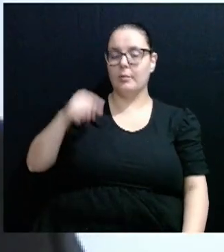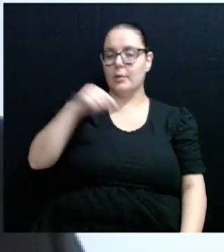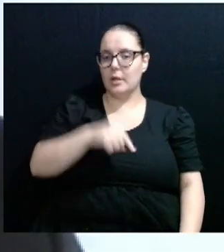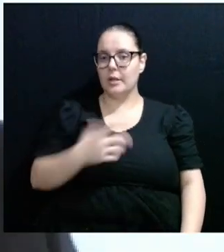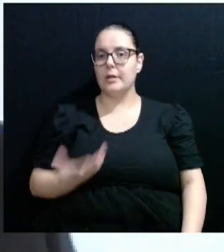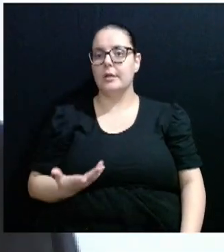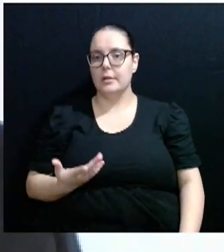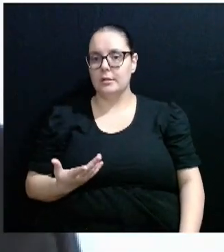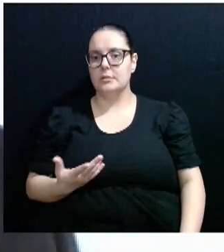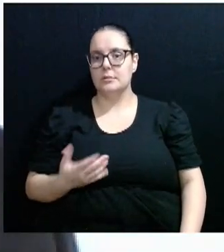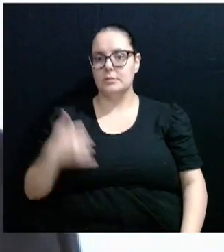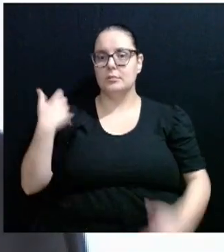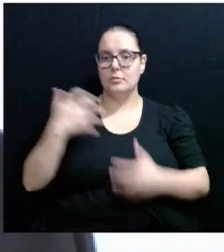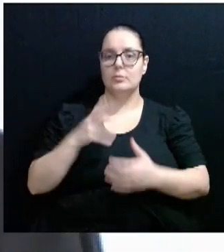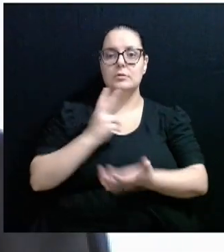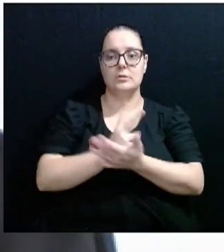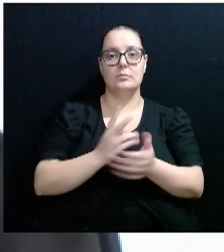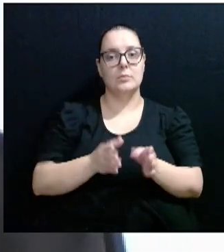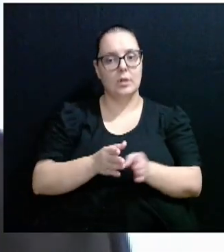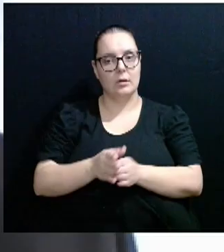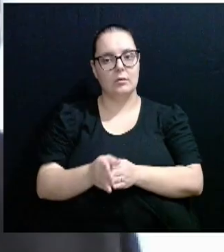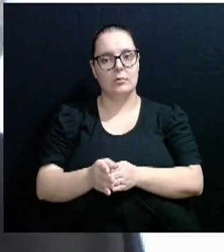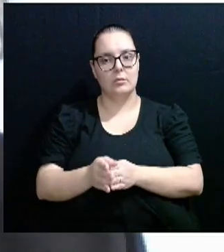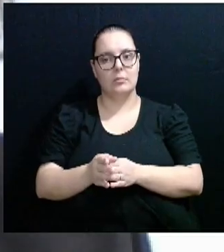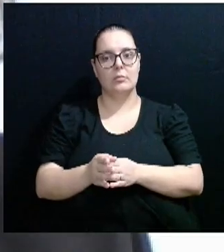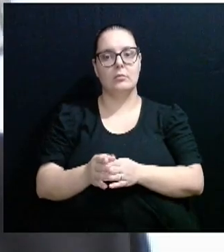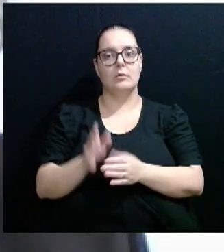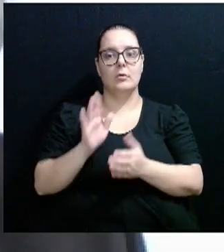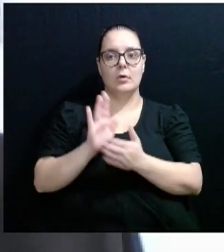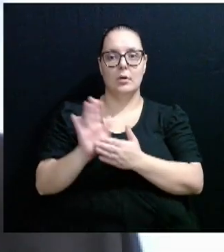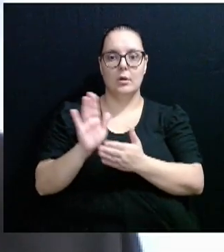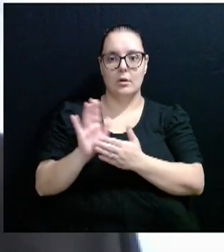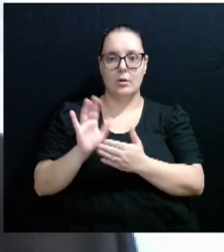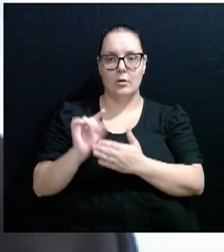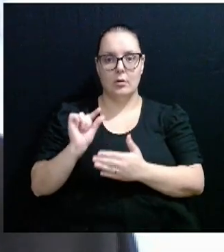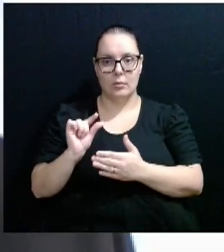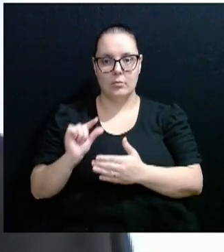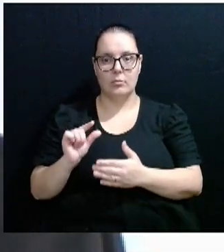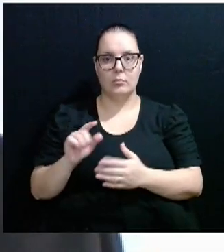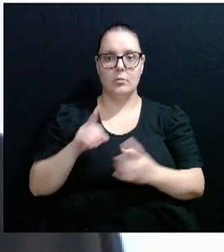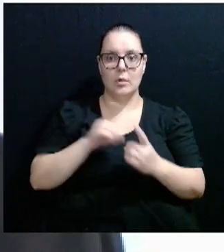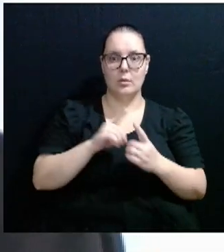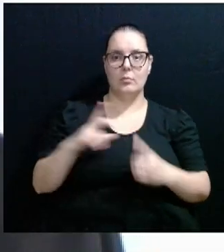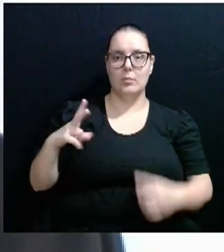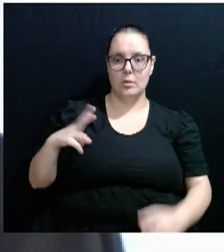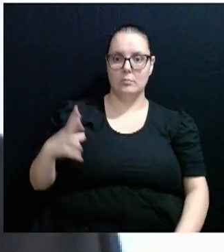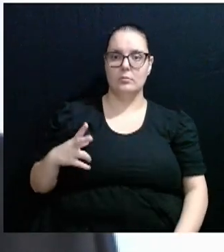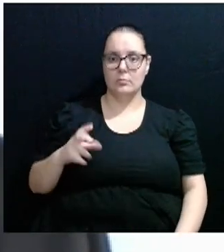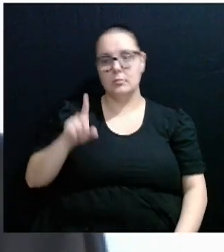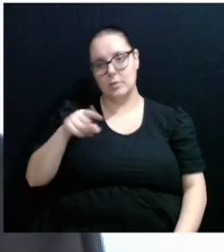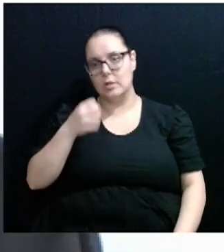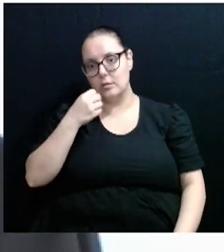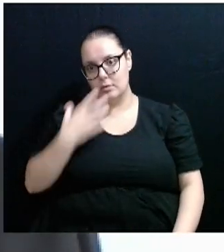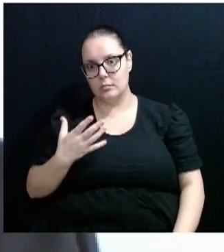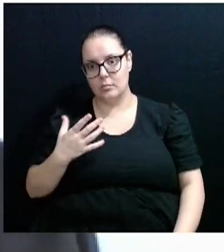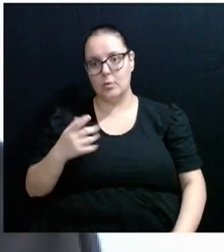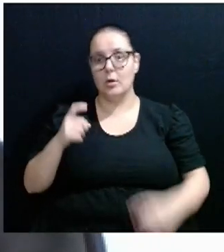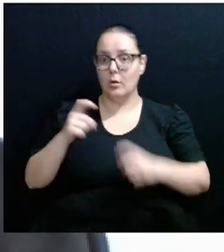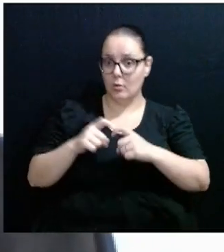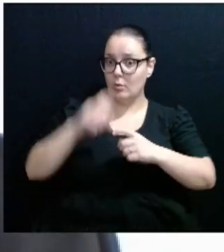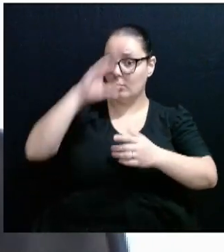aconselha vai gastar um pouquinho numa consulta particular, mas vale a pena. Pegar um médico de confiança